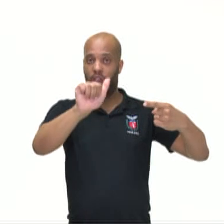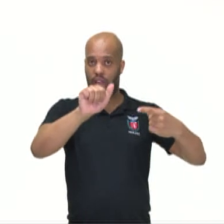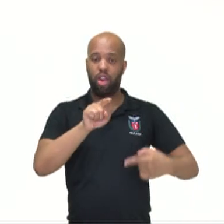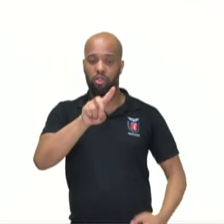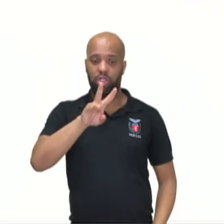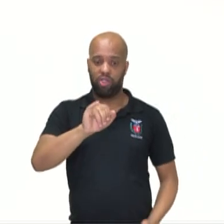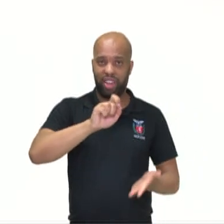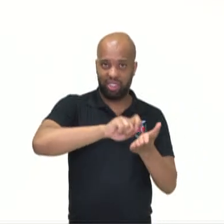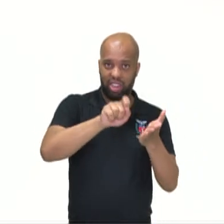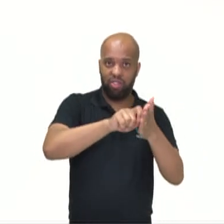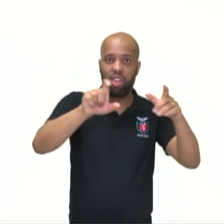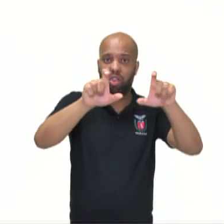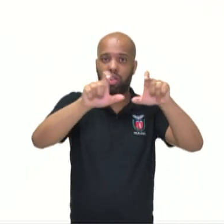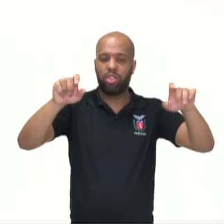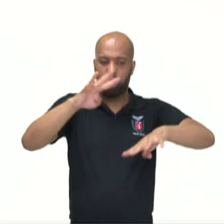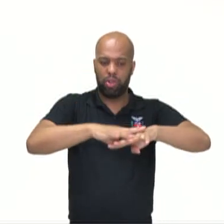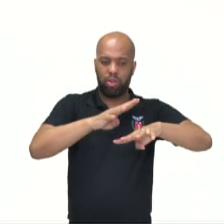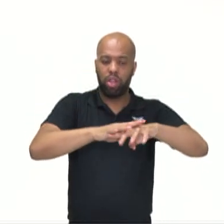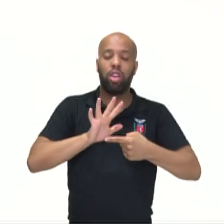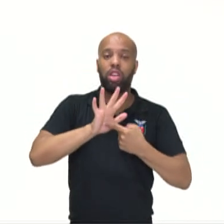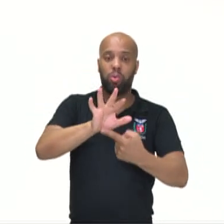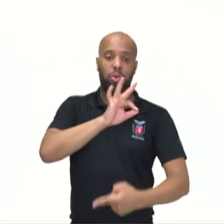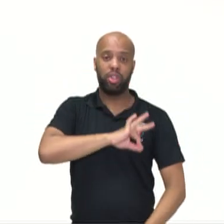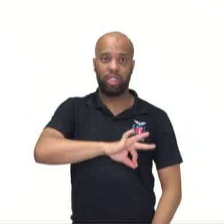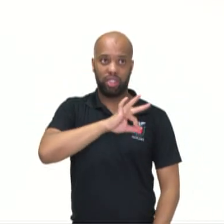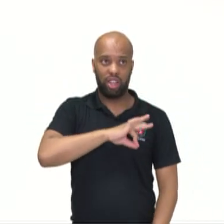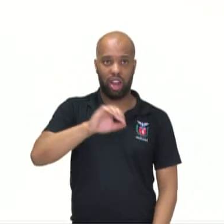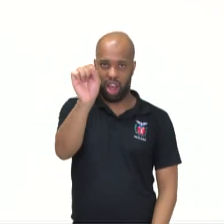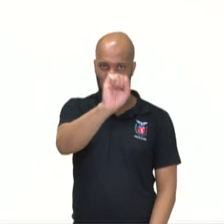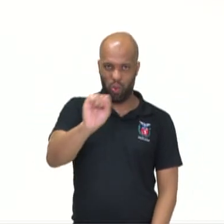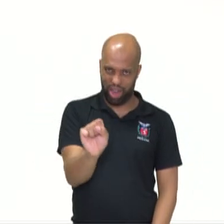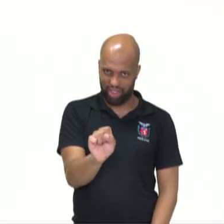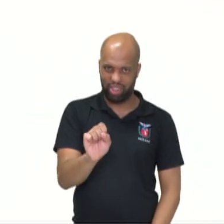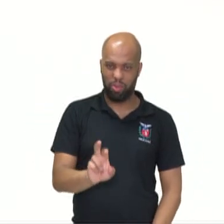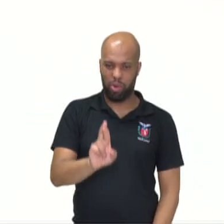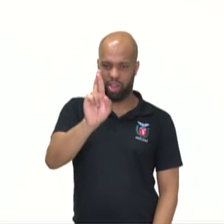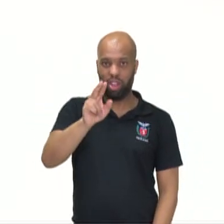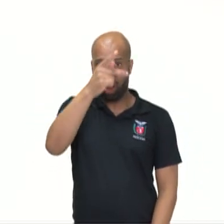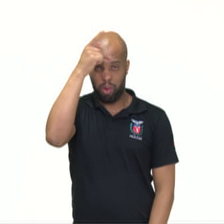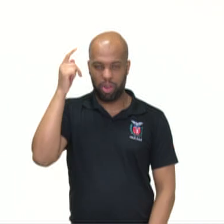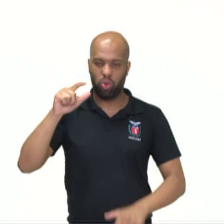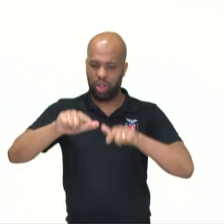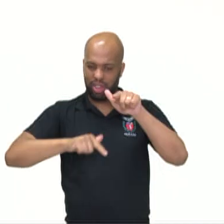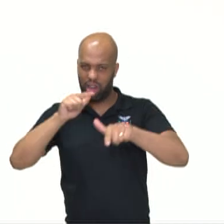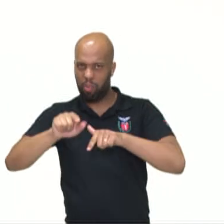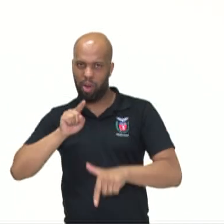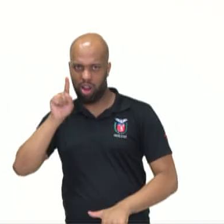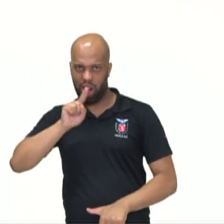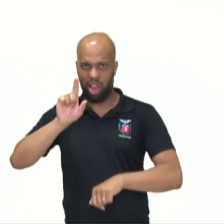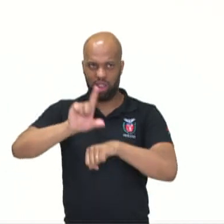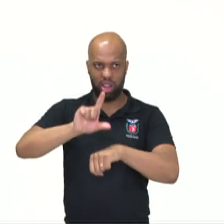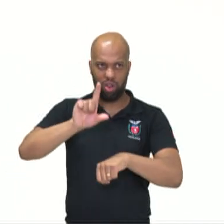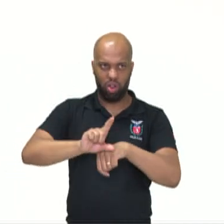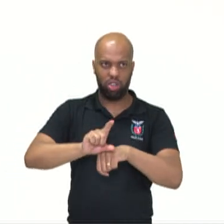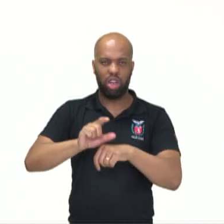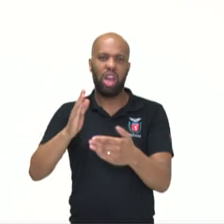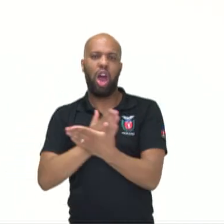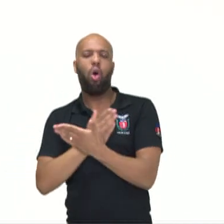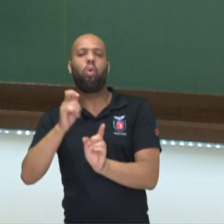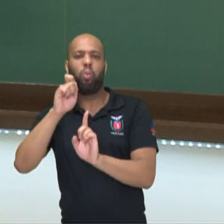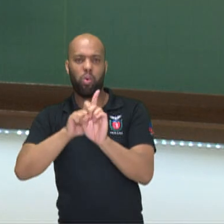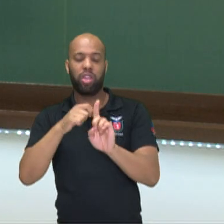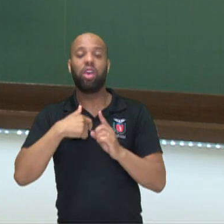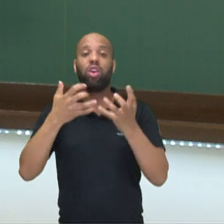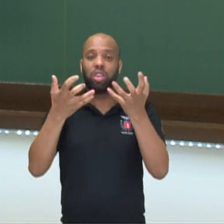Escreva uma expressão algébrica que indique o salário S que um vendedor recebe por X vendas em um mês. Então, eu quero uma